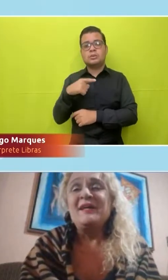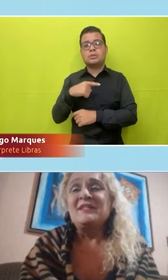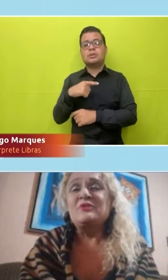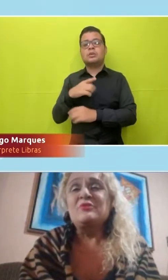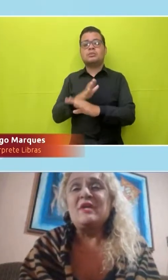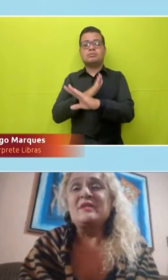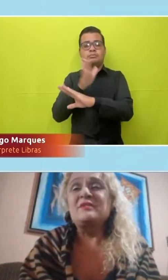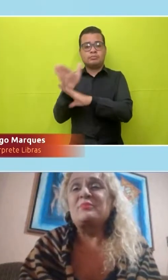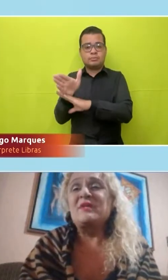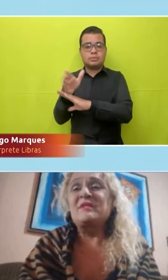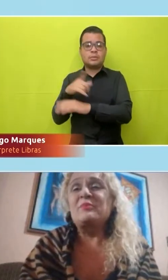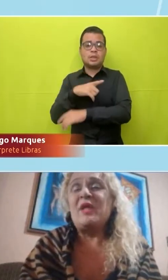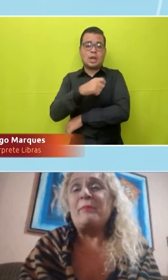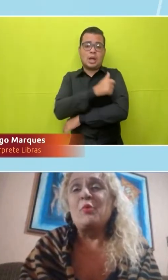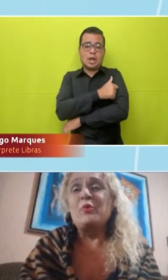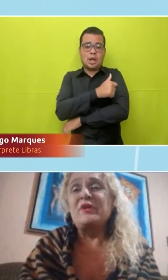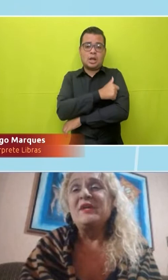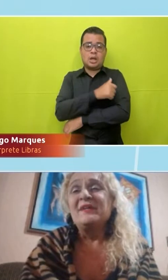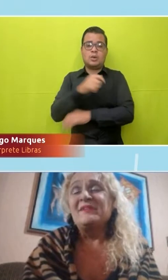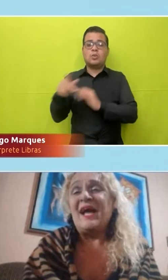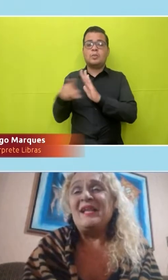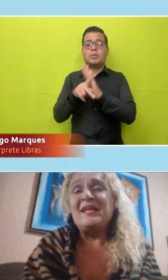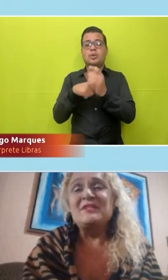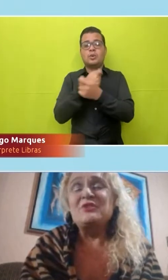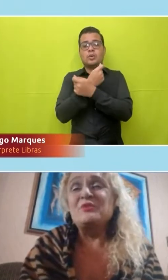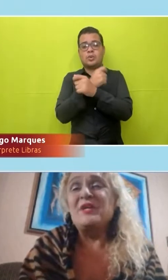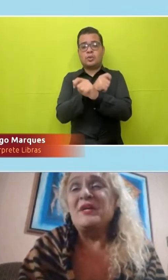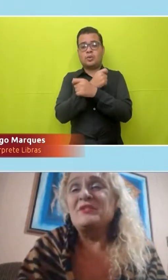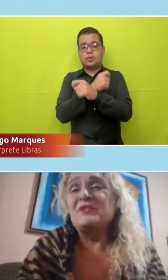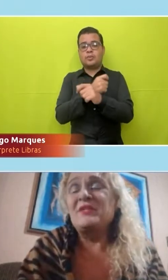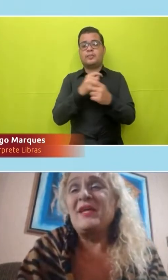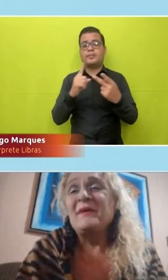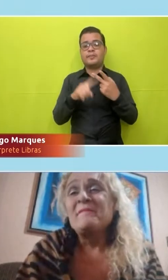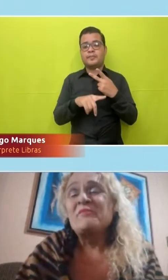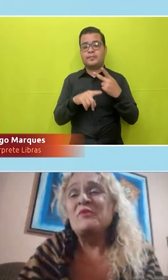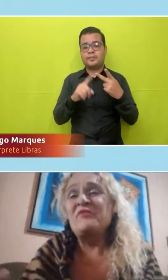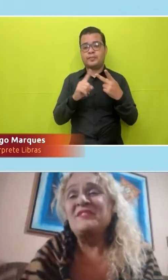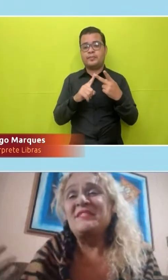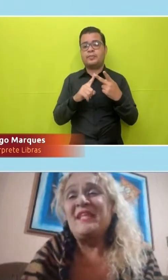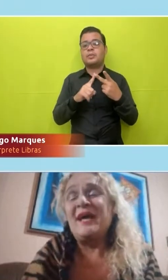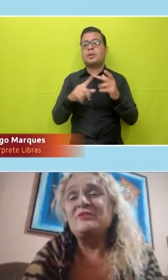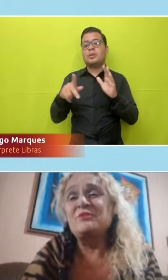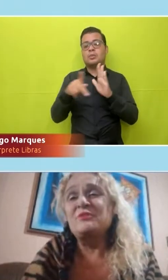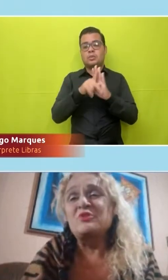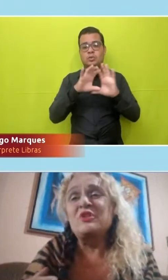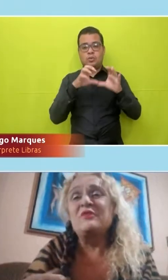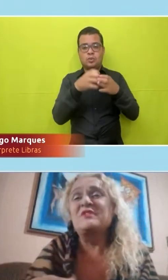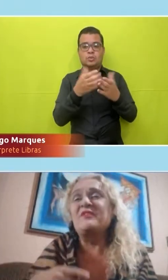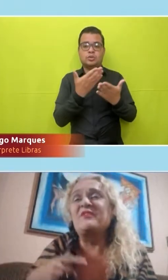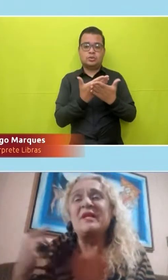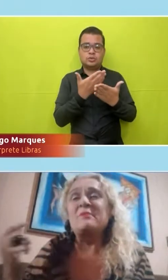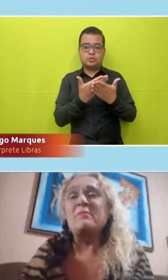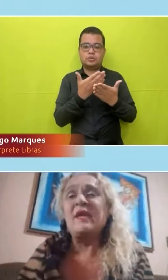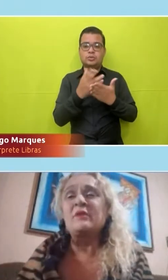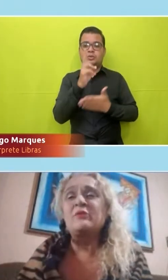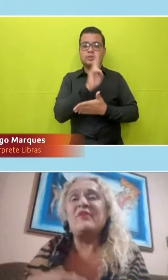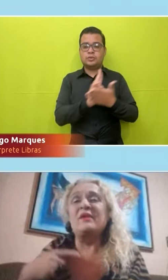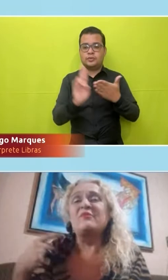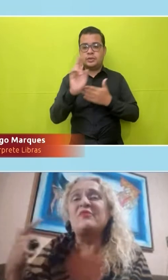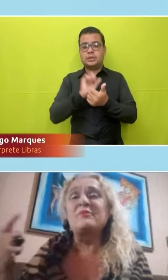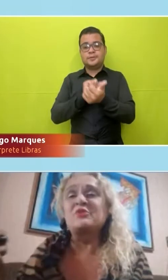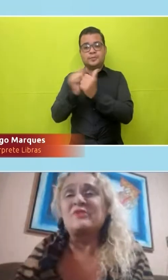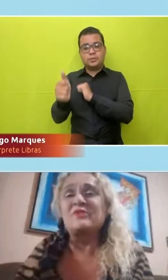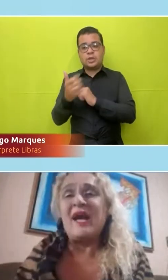lá estudantes, por exemplo, da PUC, da Liga de Estudantes universitários, esportivos, levando alimento e